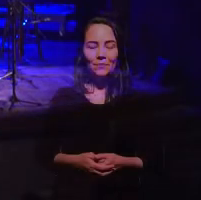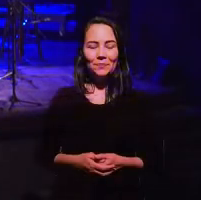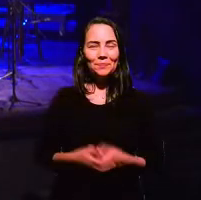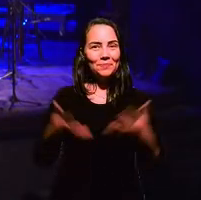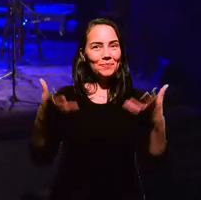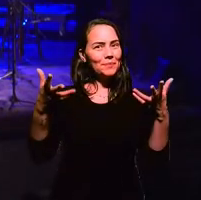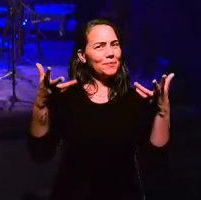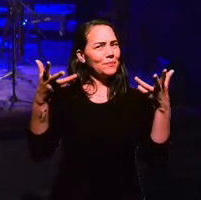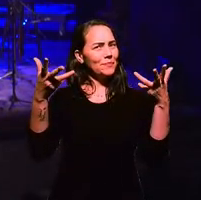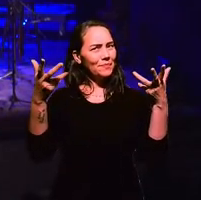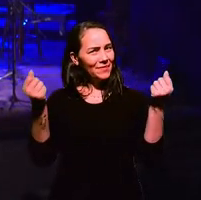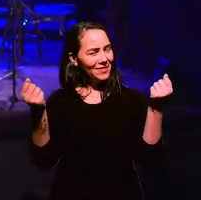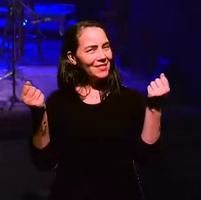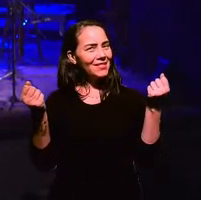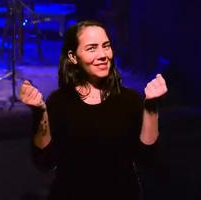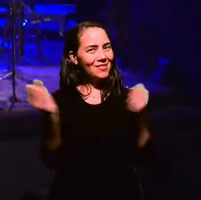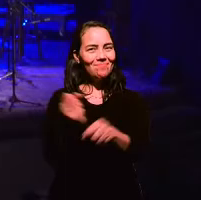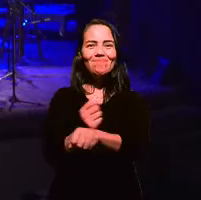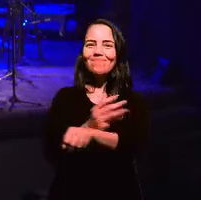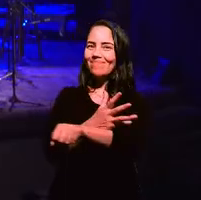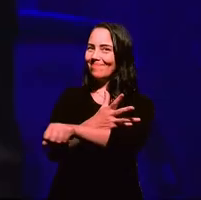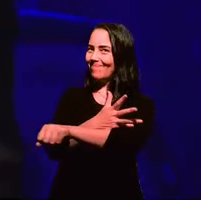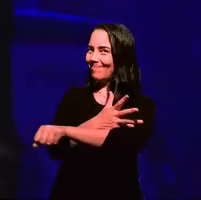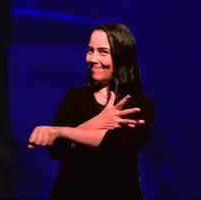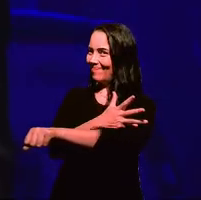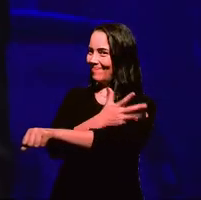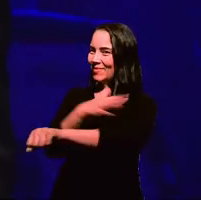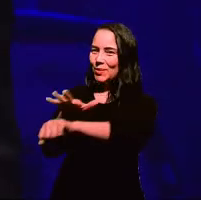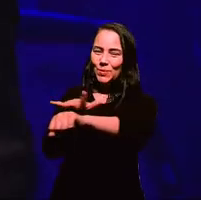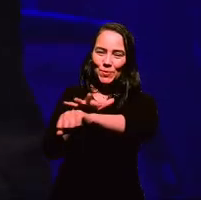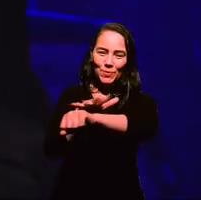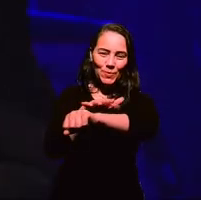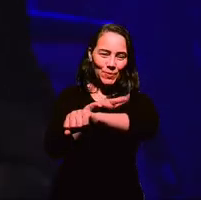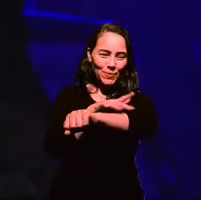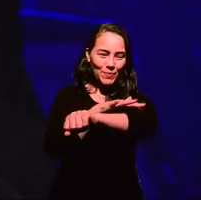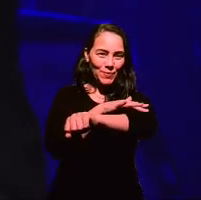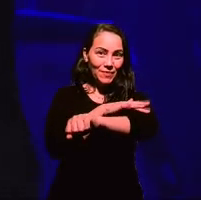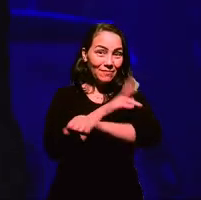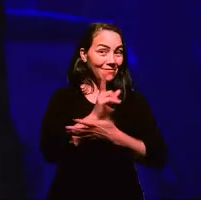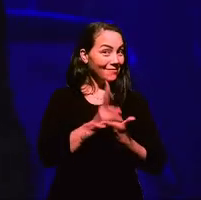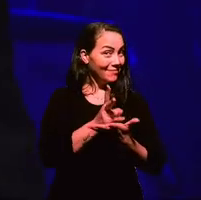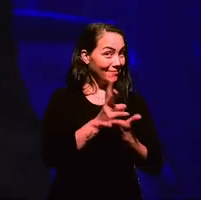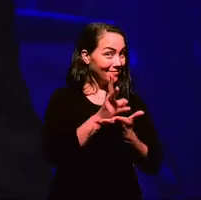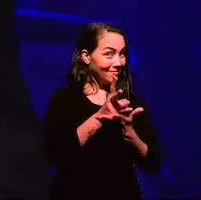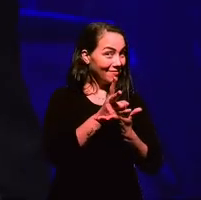Que maravilha e que emoção. E as emoções vão continuar.